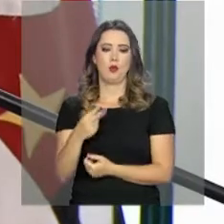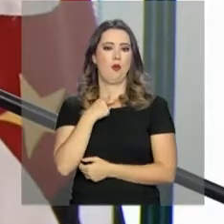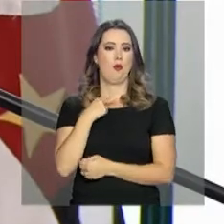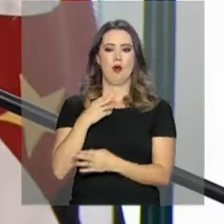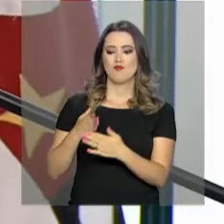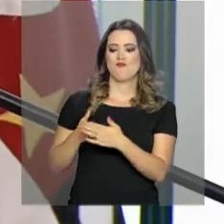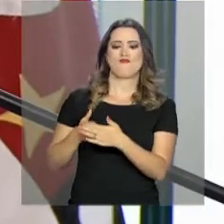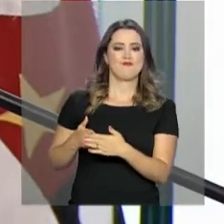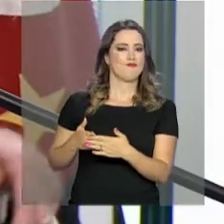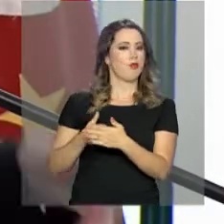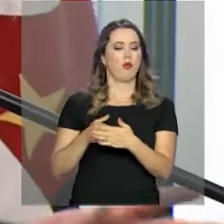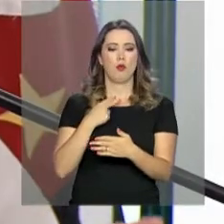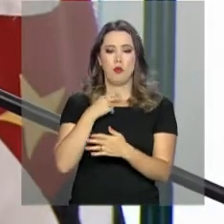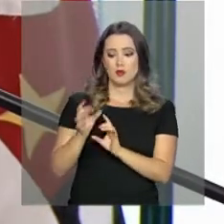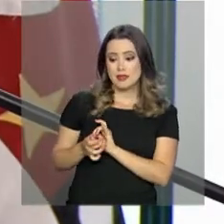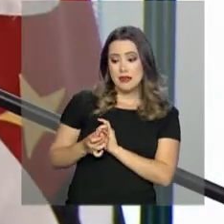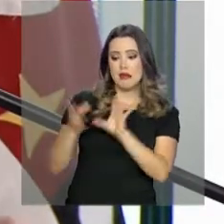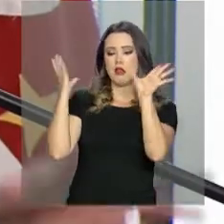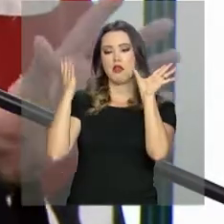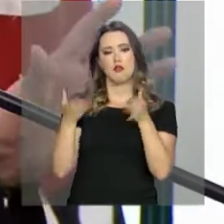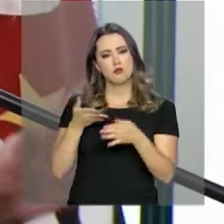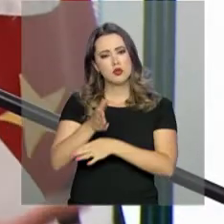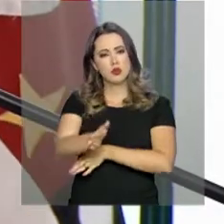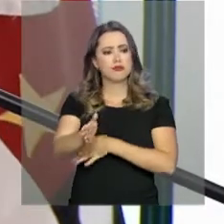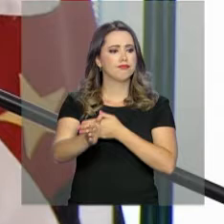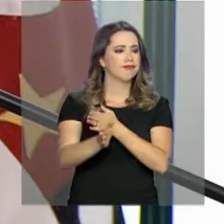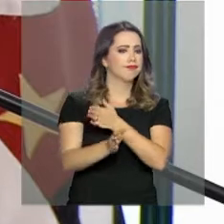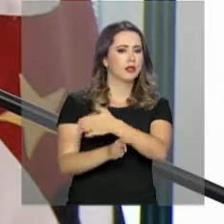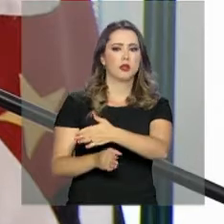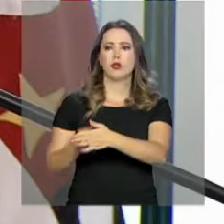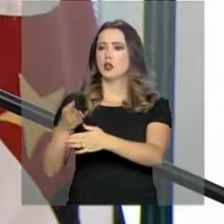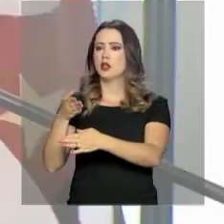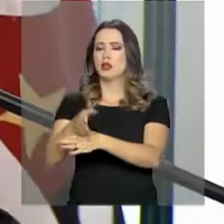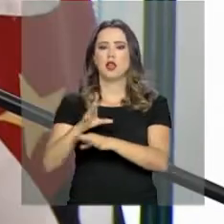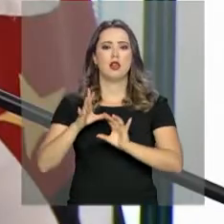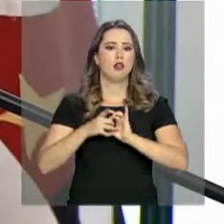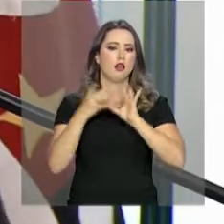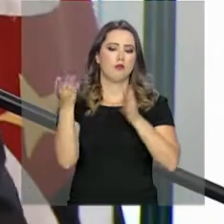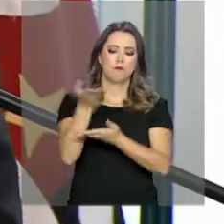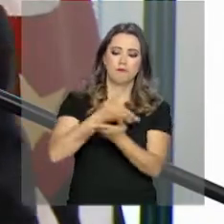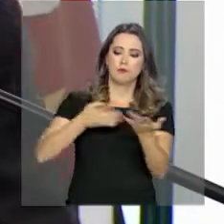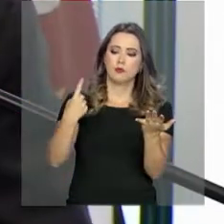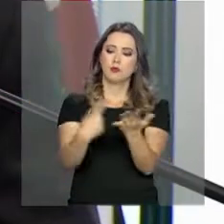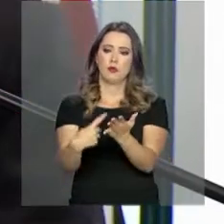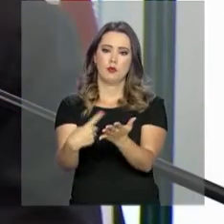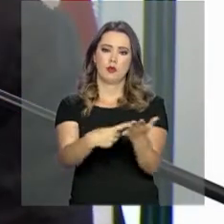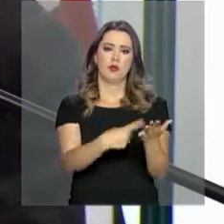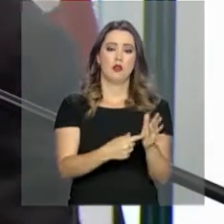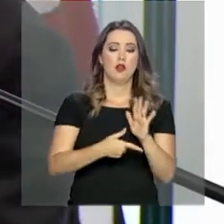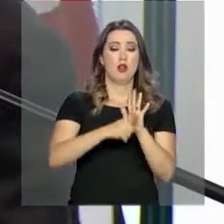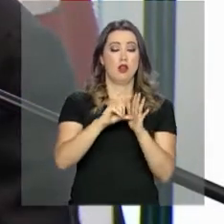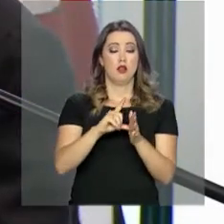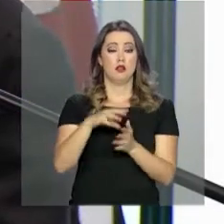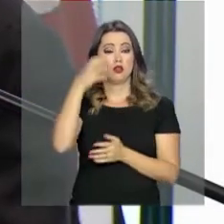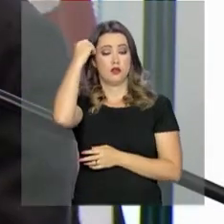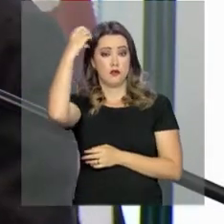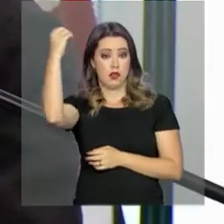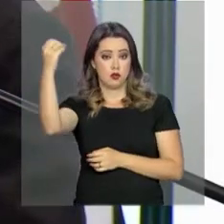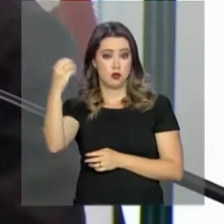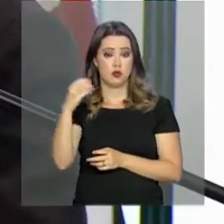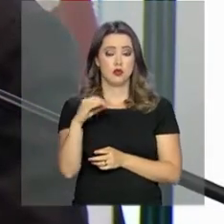ao contrário você deve cada vez mais ampliar as negociações que se faz antes de ir pra joanesburgo reitero